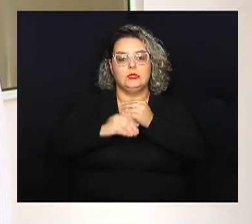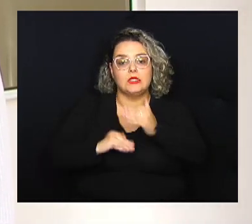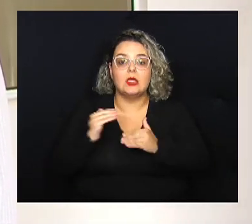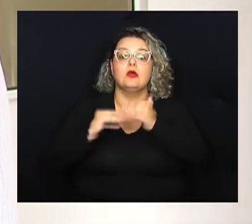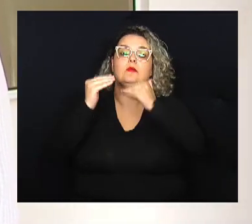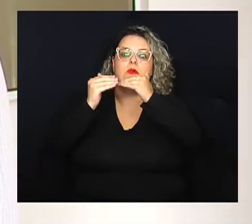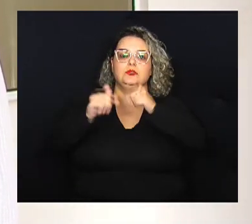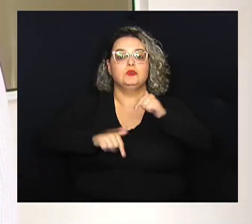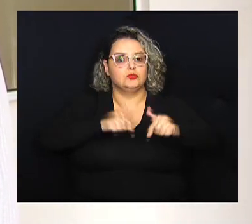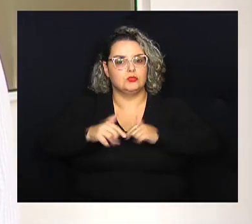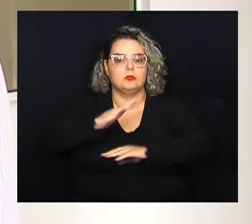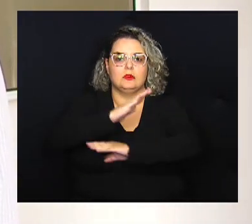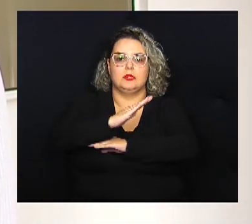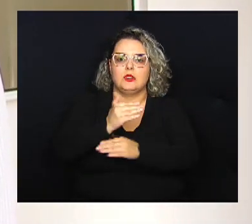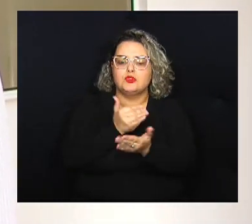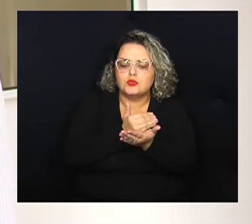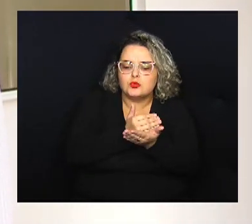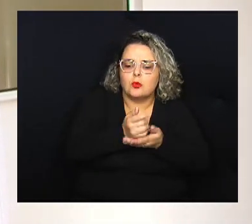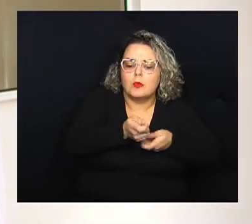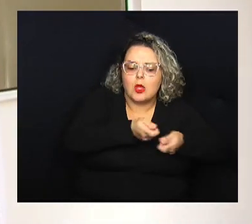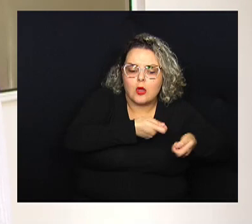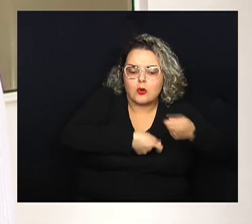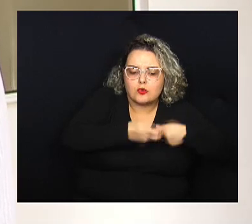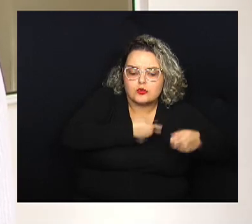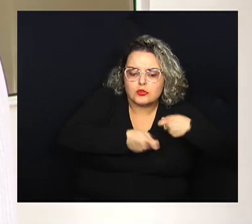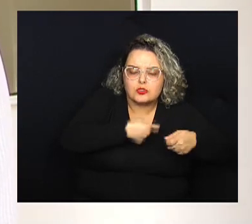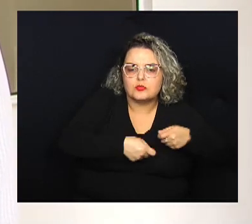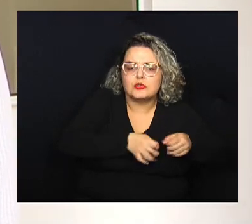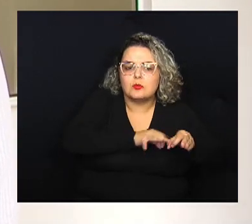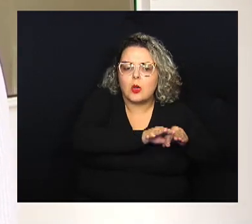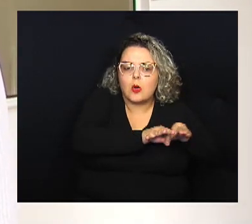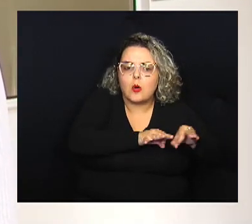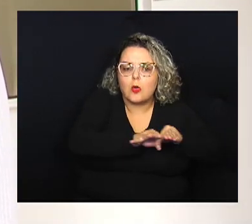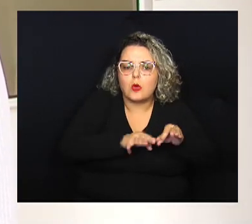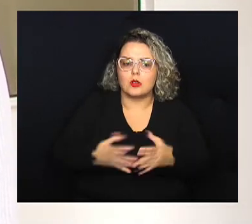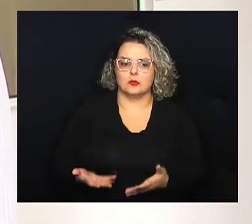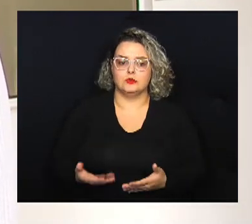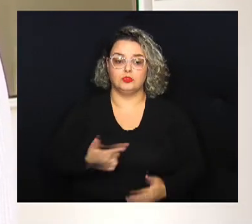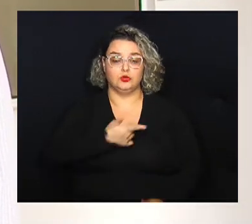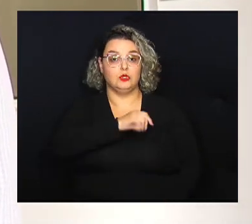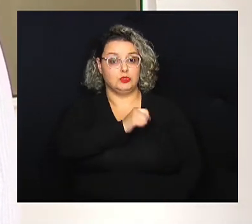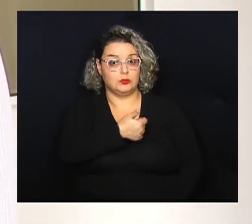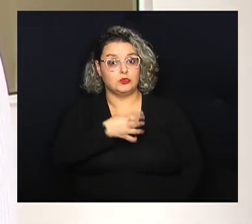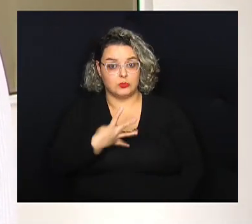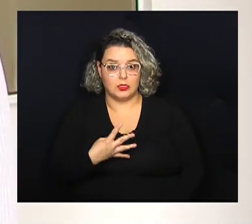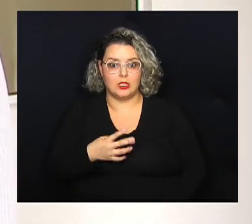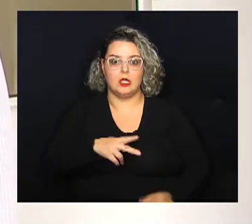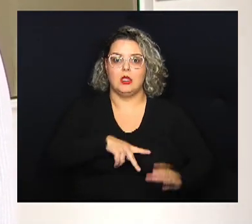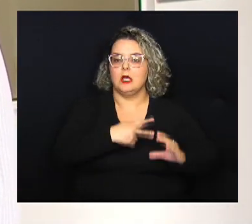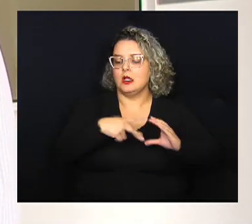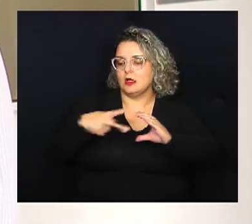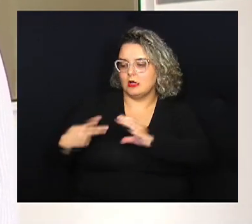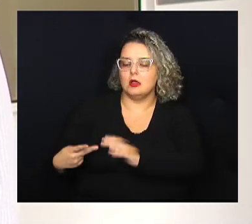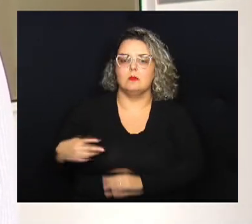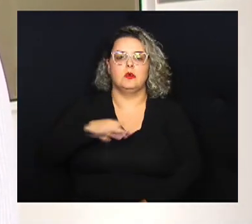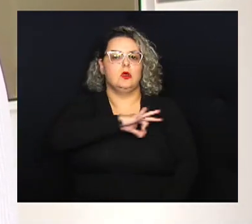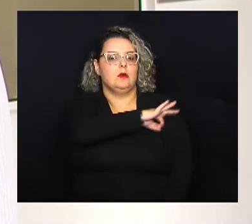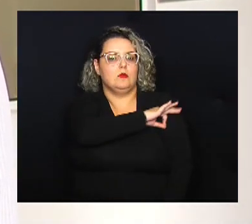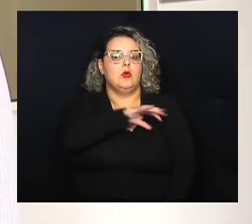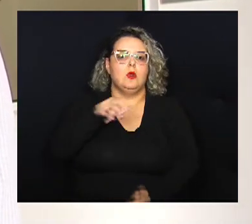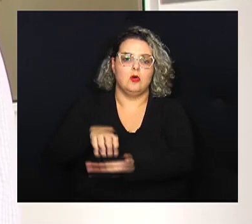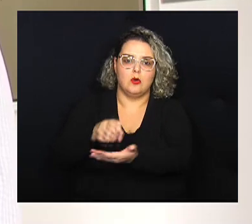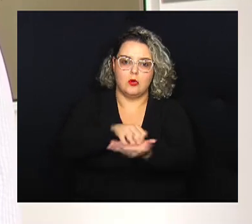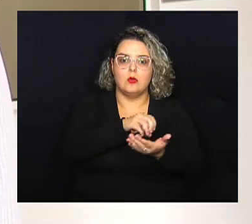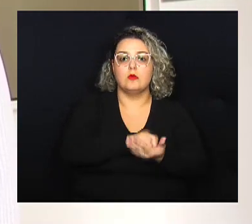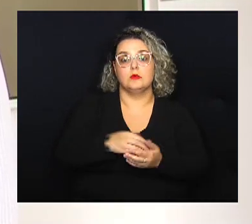da Câmara desde a organização administrativa de 2014. Então as câmaras, prefeituras e demais órgãos da região e até do